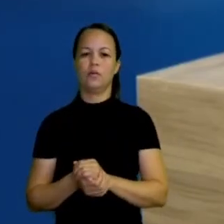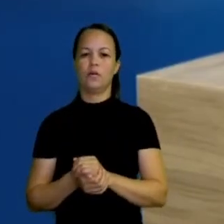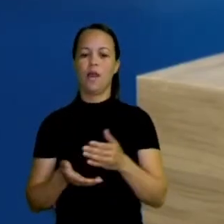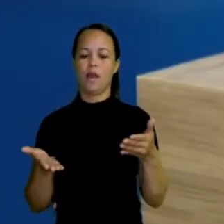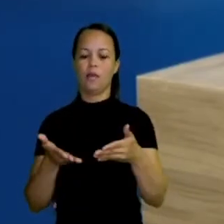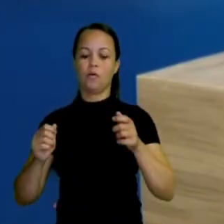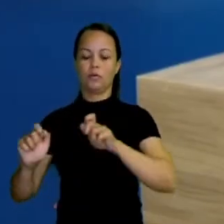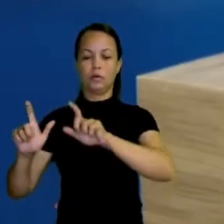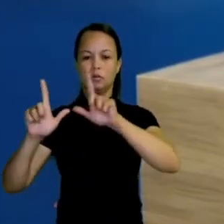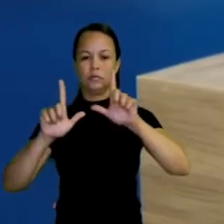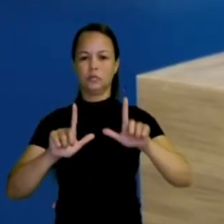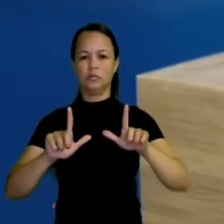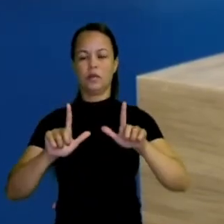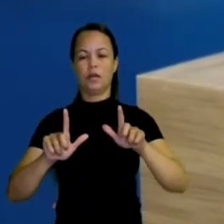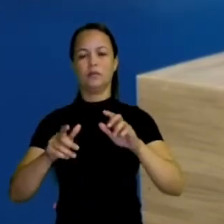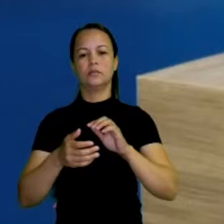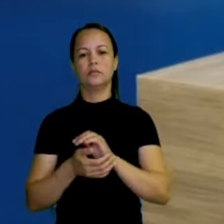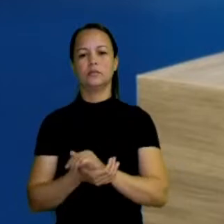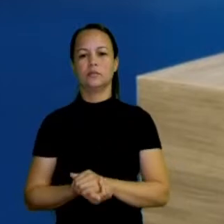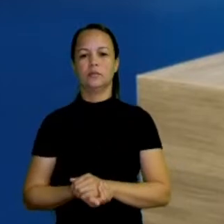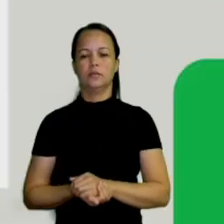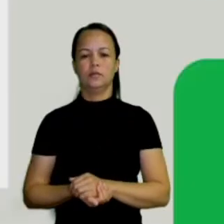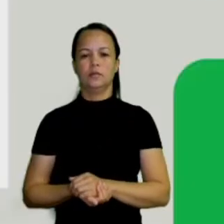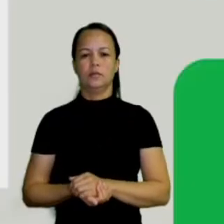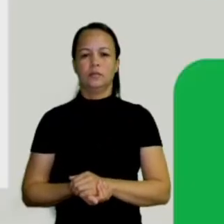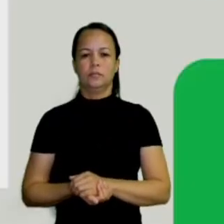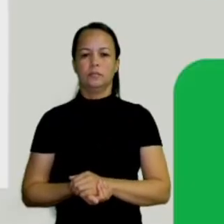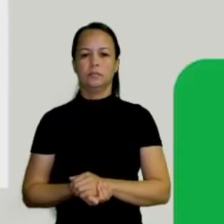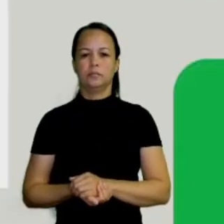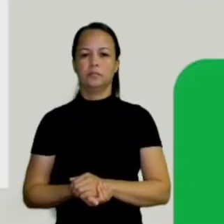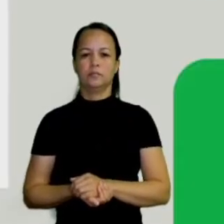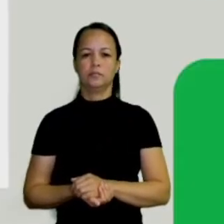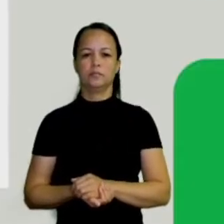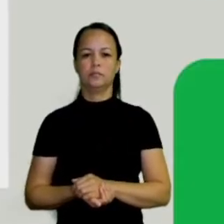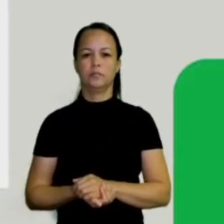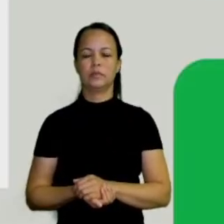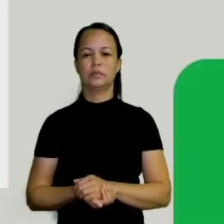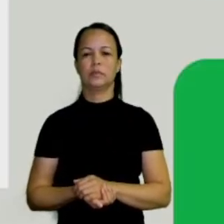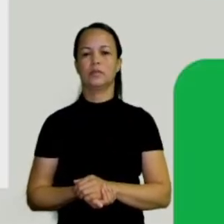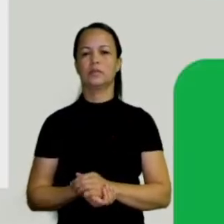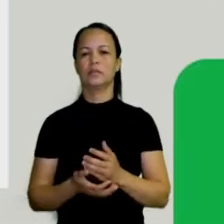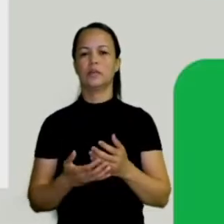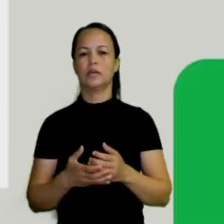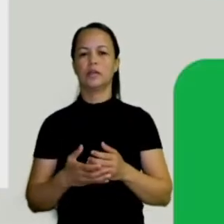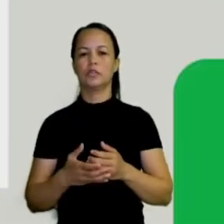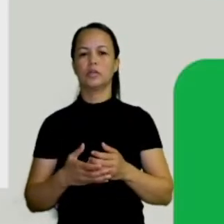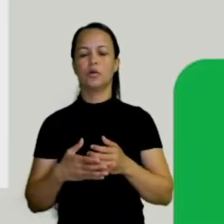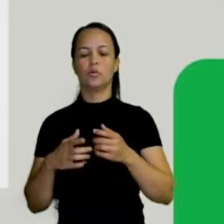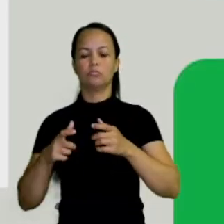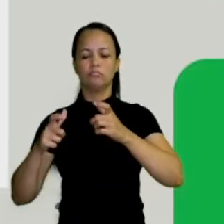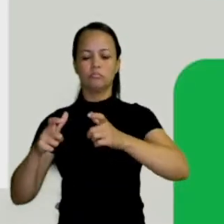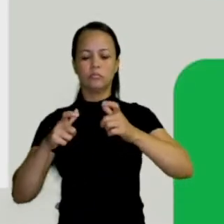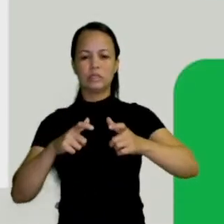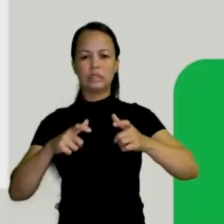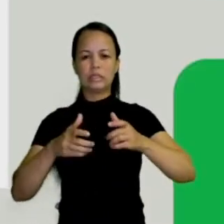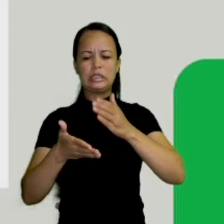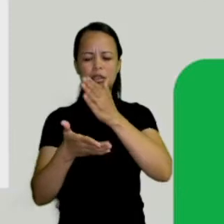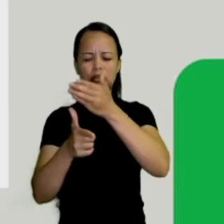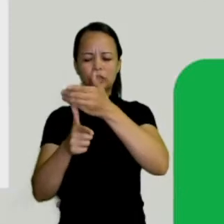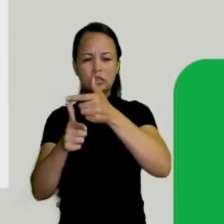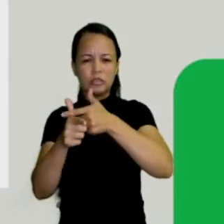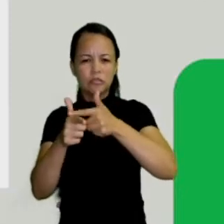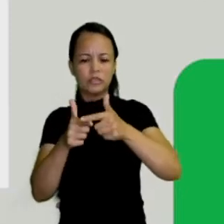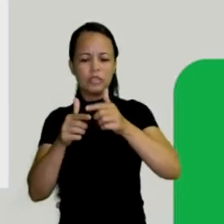ver agora a questão da divisão territorial. Então, a divisão territorial, como é dividido